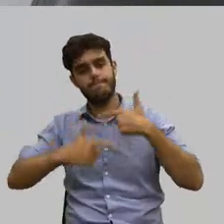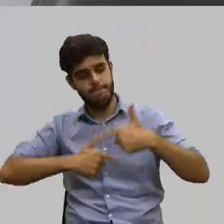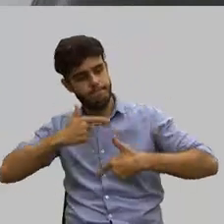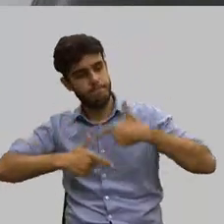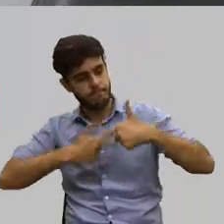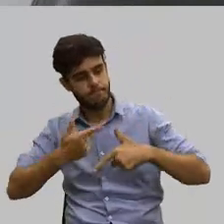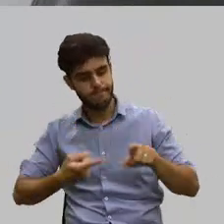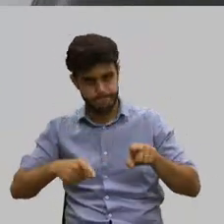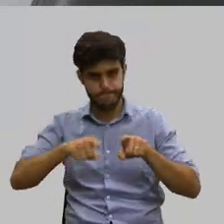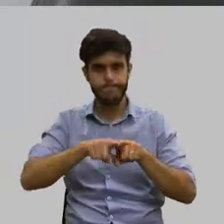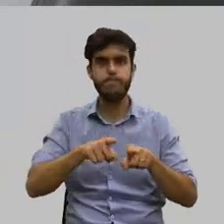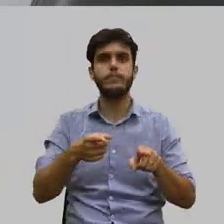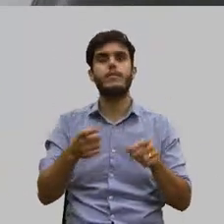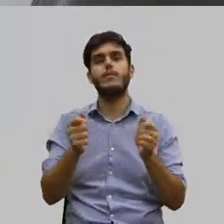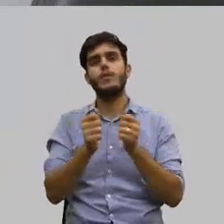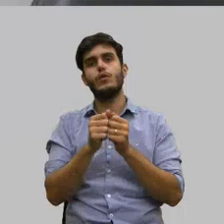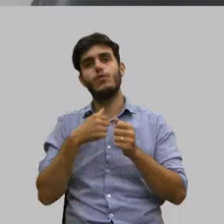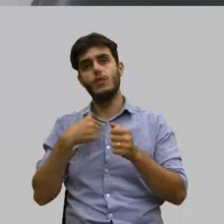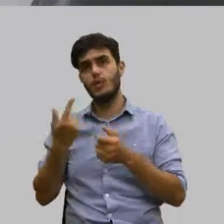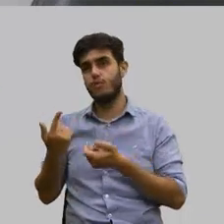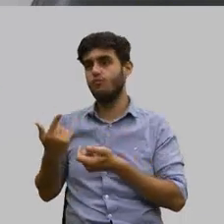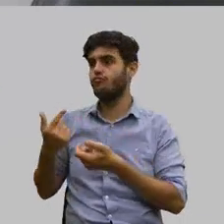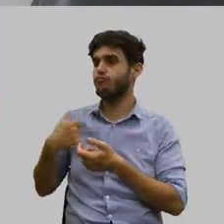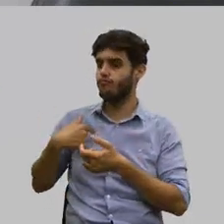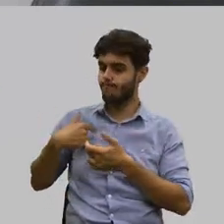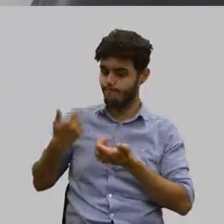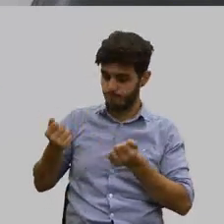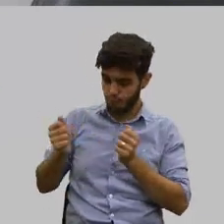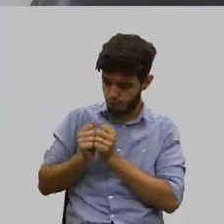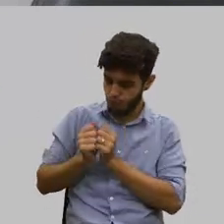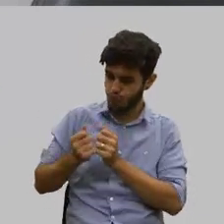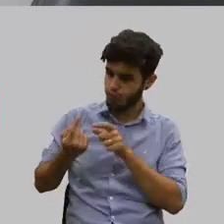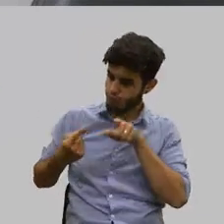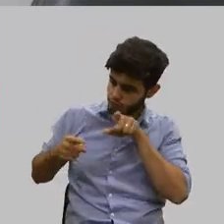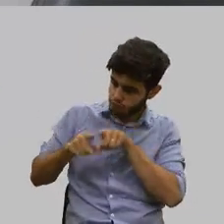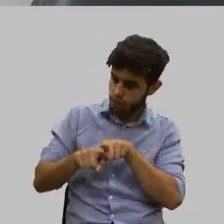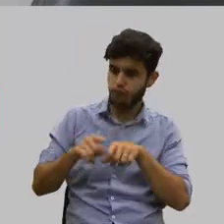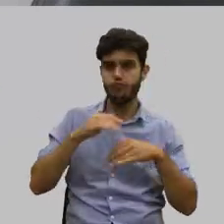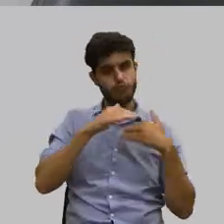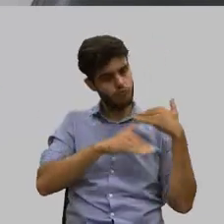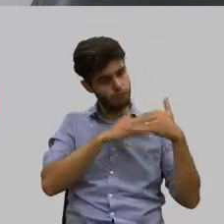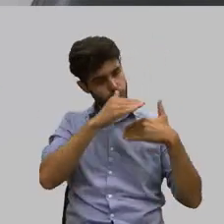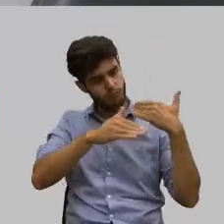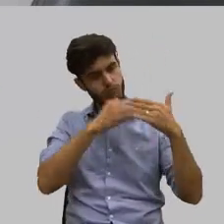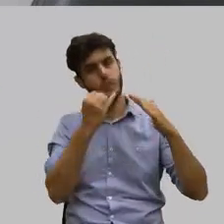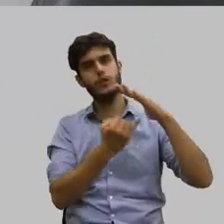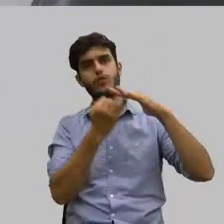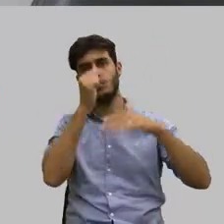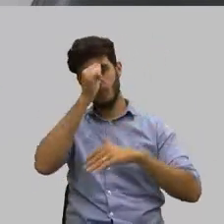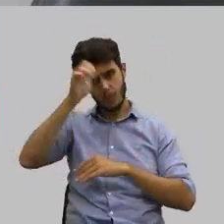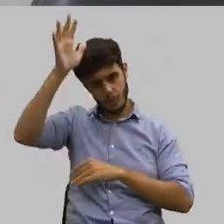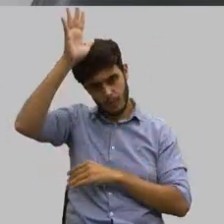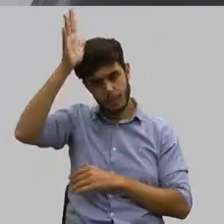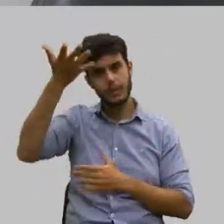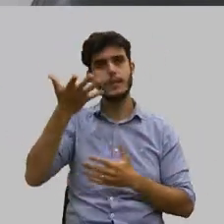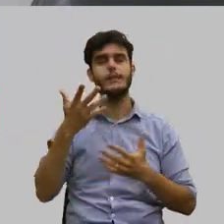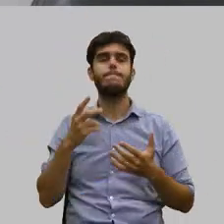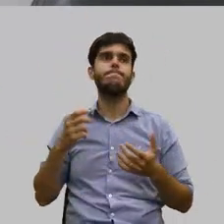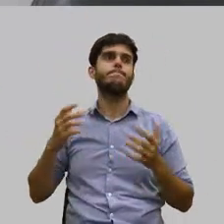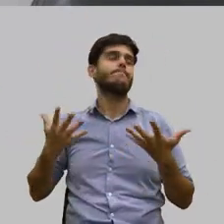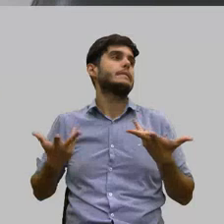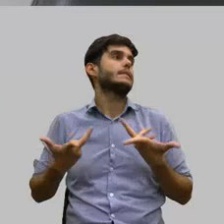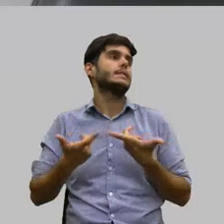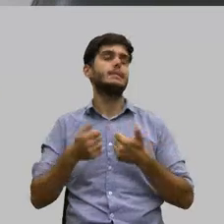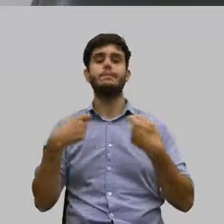me coloco aqui mais uma vez à disposição de ser parceiro no crescimento dessa instituição tão essencial eu falo que